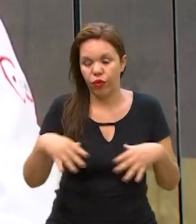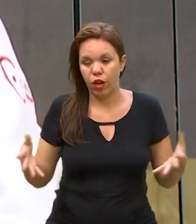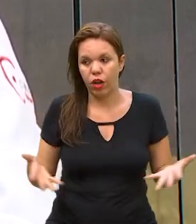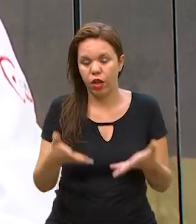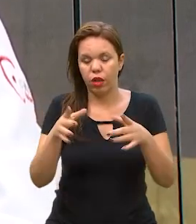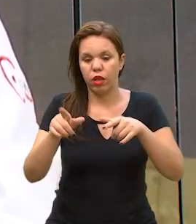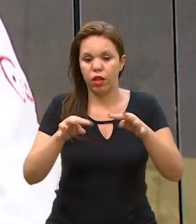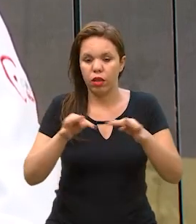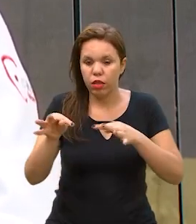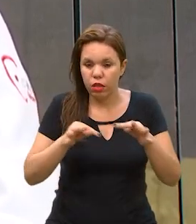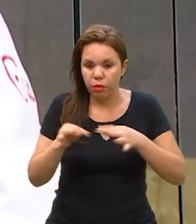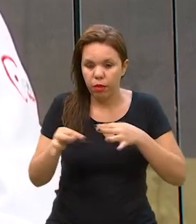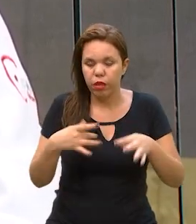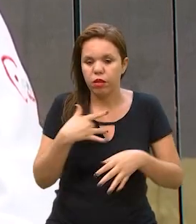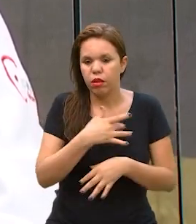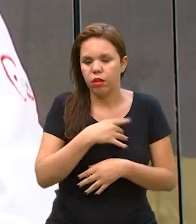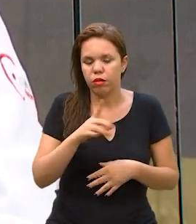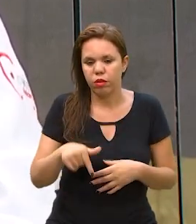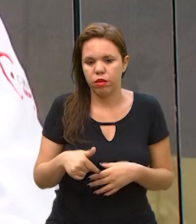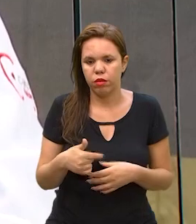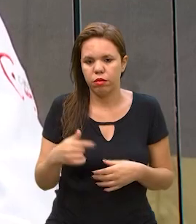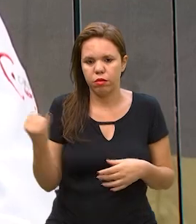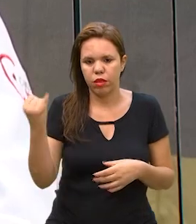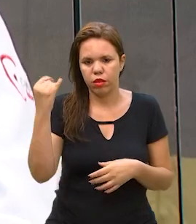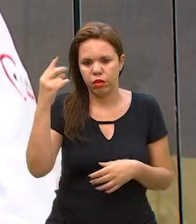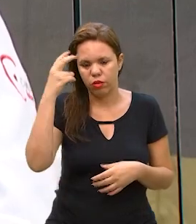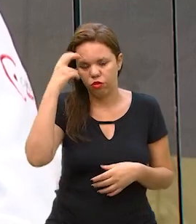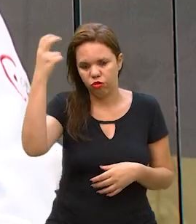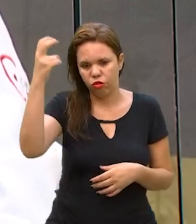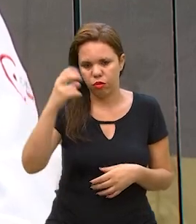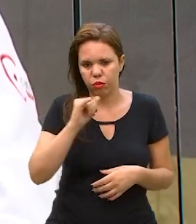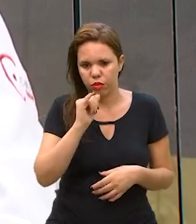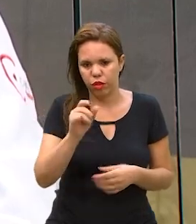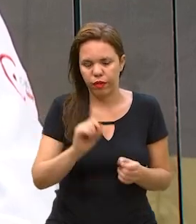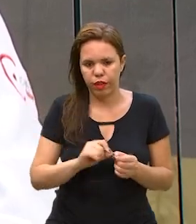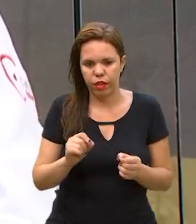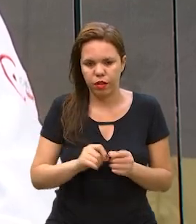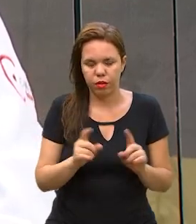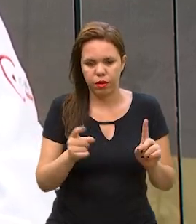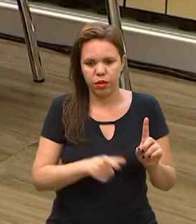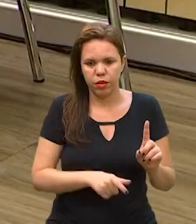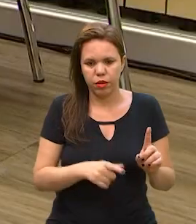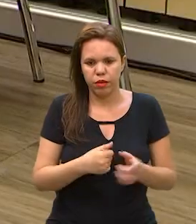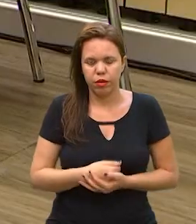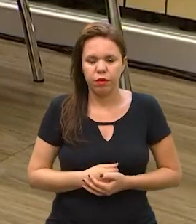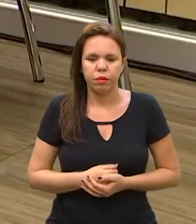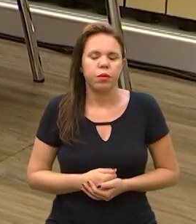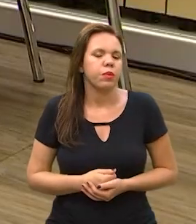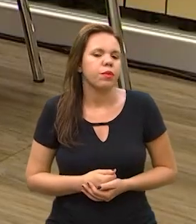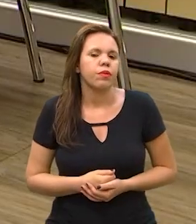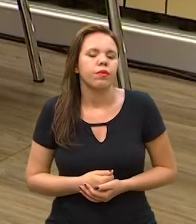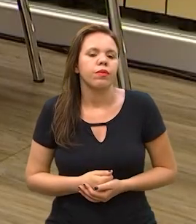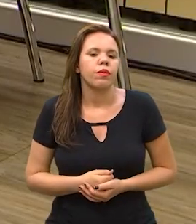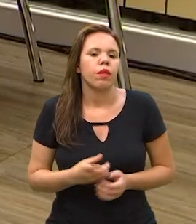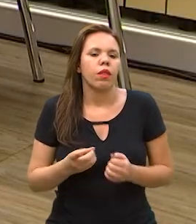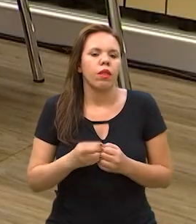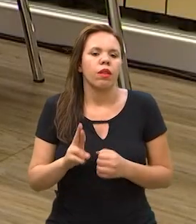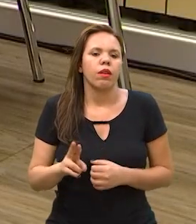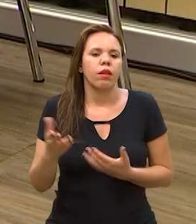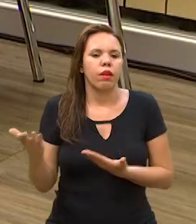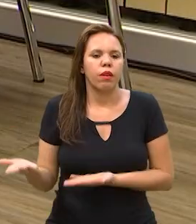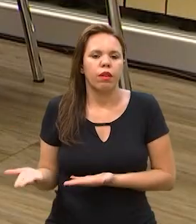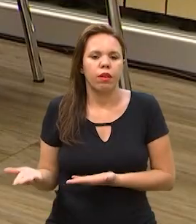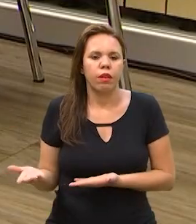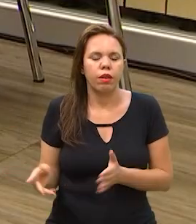promoção de saúde, é o que de mais inteligente a gente pode estar fazendo por esse paciente. Inclusive, a doutora, ela